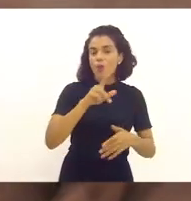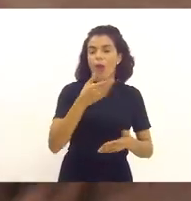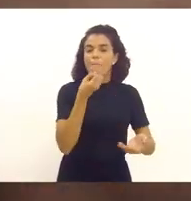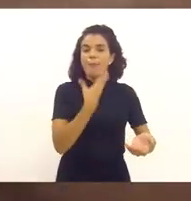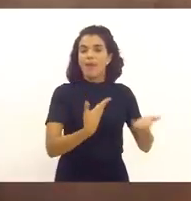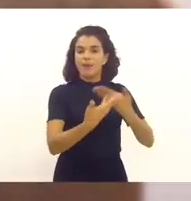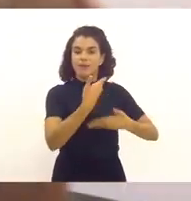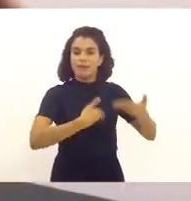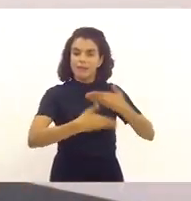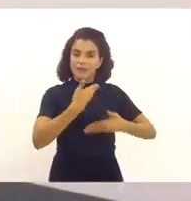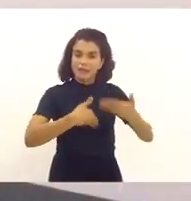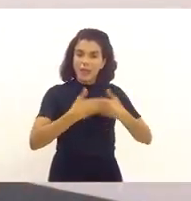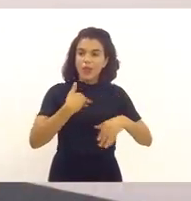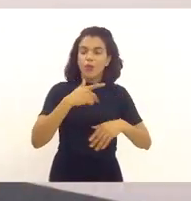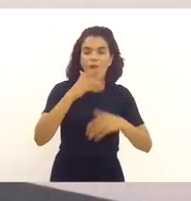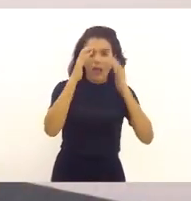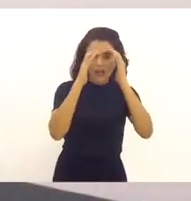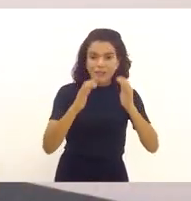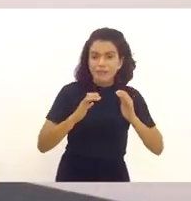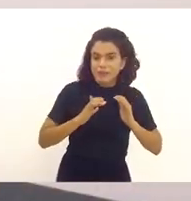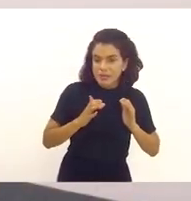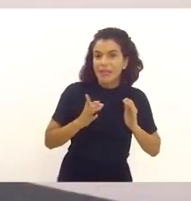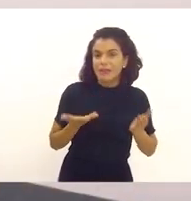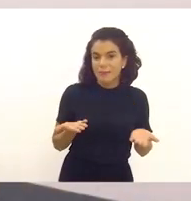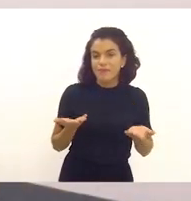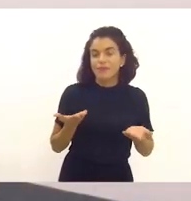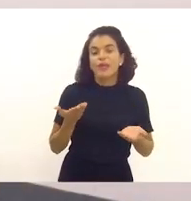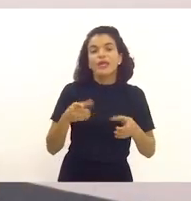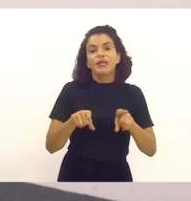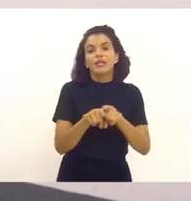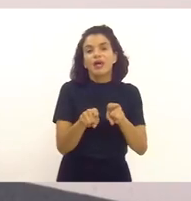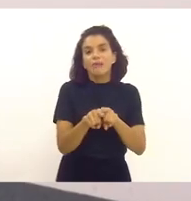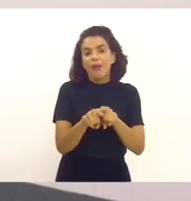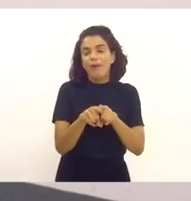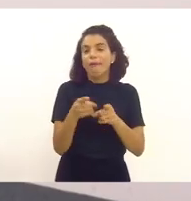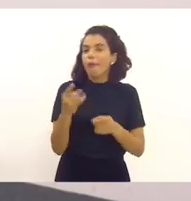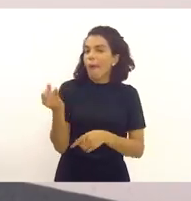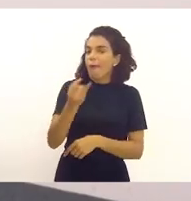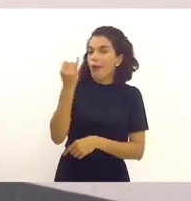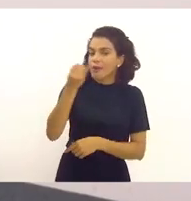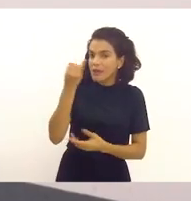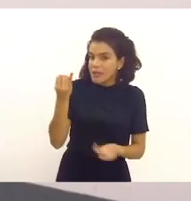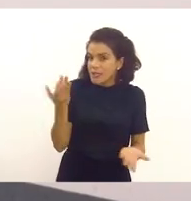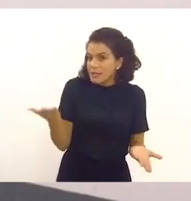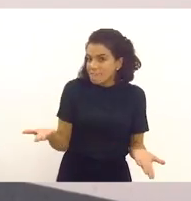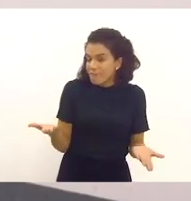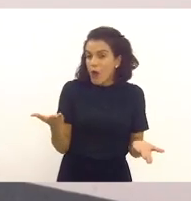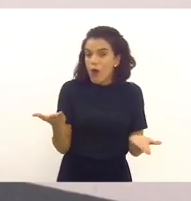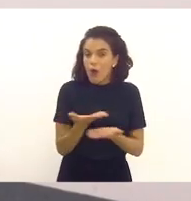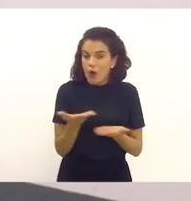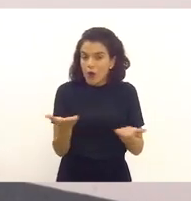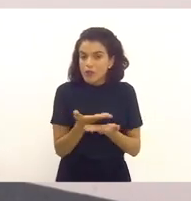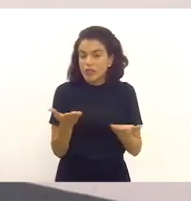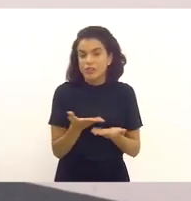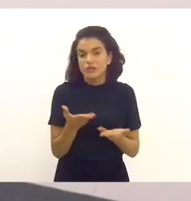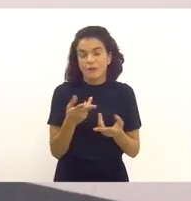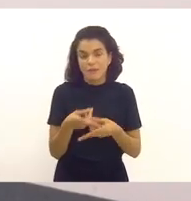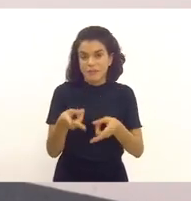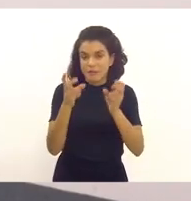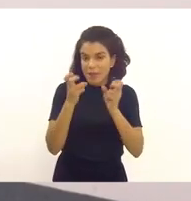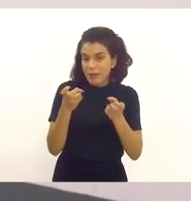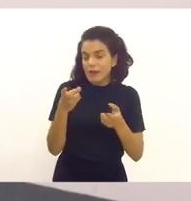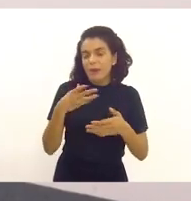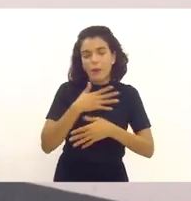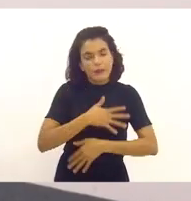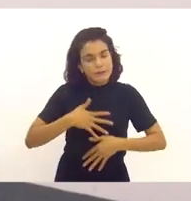recebida não é ouvida e muitas das vezes não é levado como como tão importante como a gente vai ver em outros casos então é